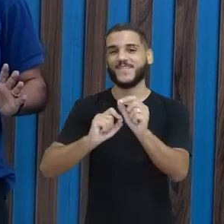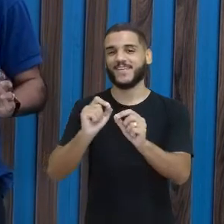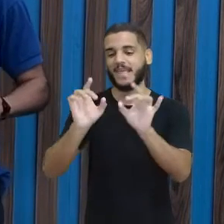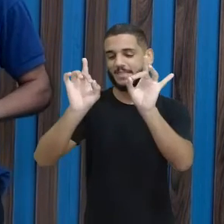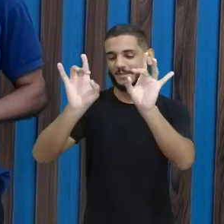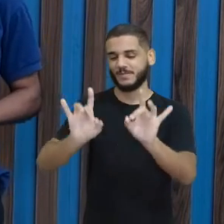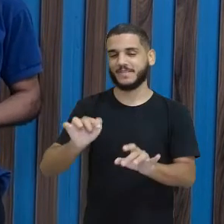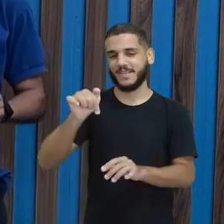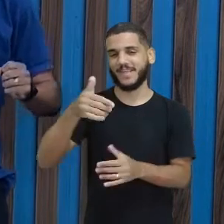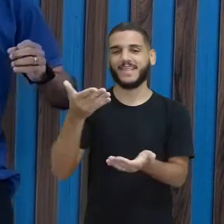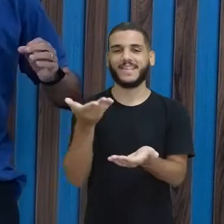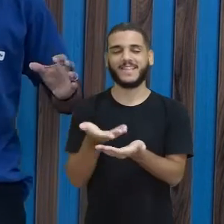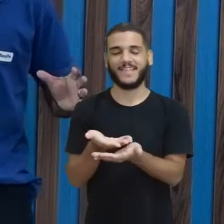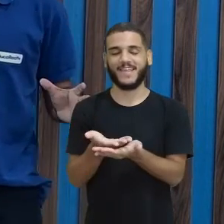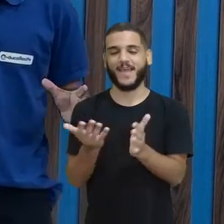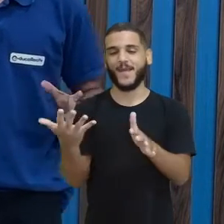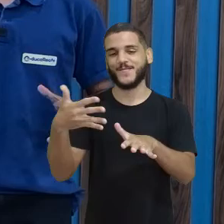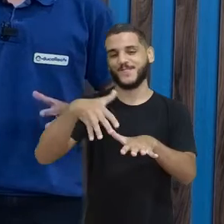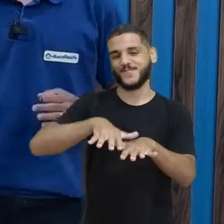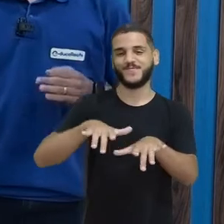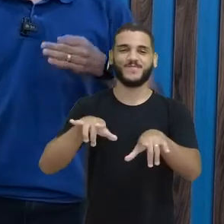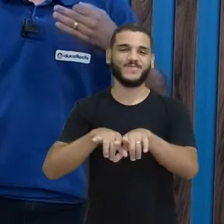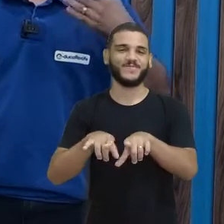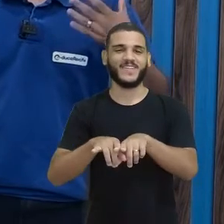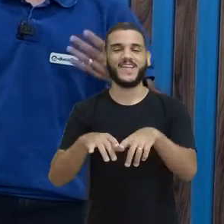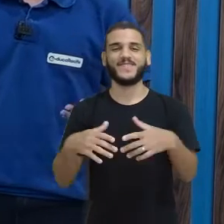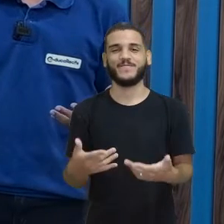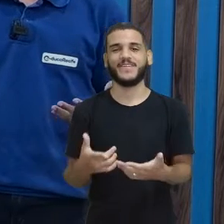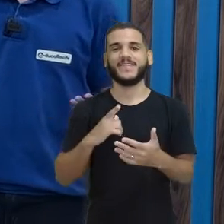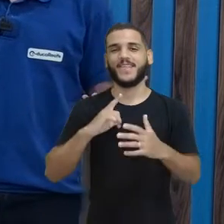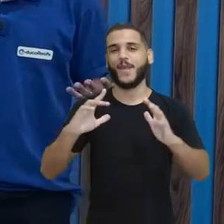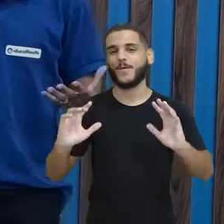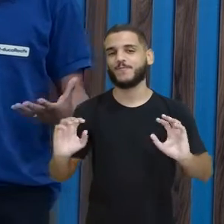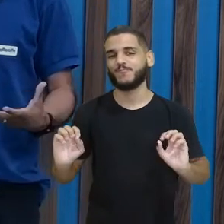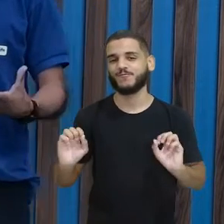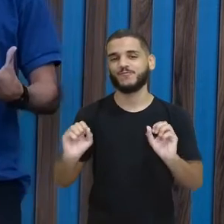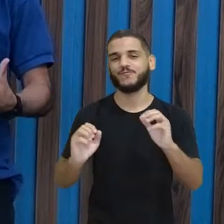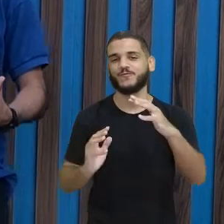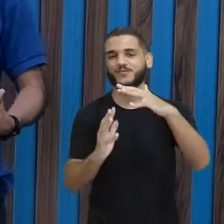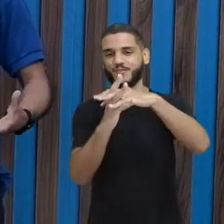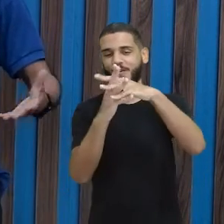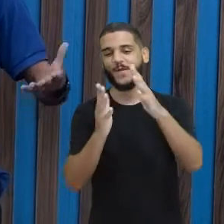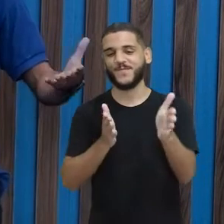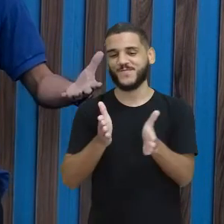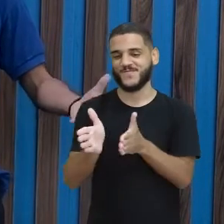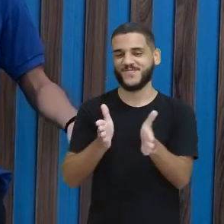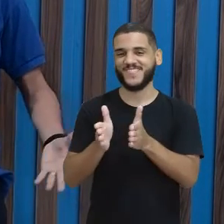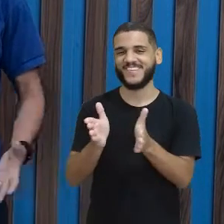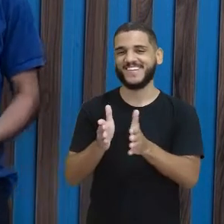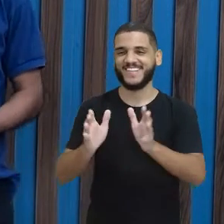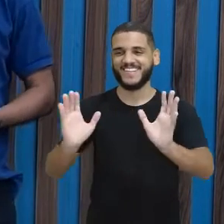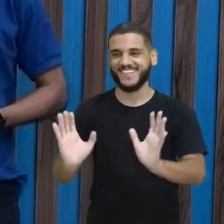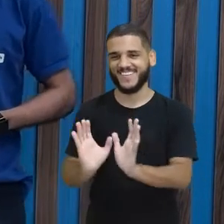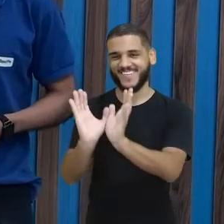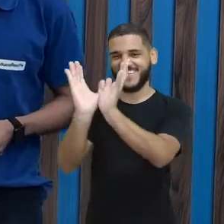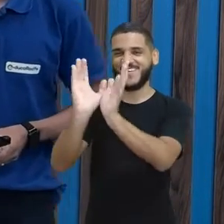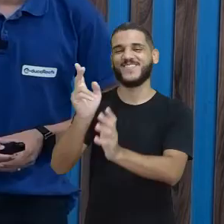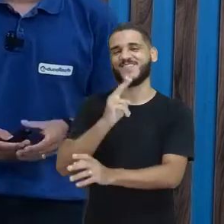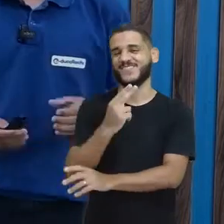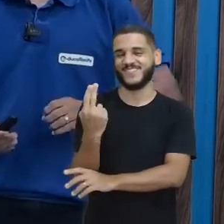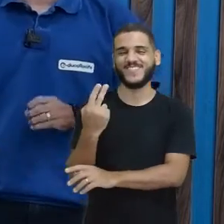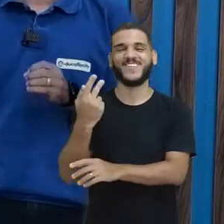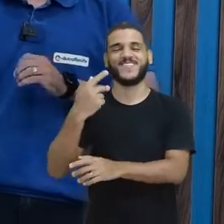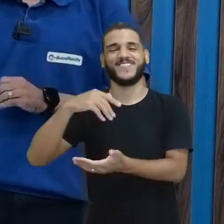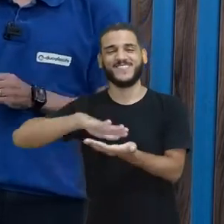especial na aula inclusiva, como sempre, dando aquele show, né? E em época de Copa, o nome dele aqui é Show de